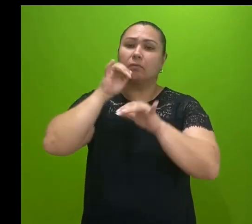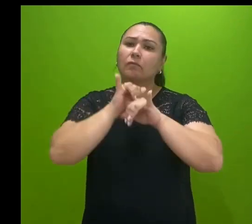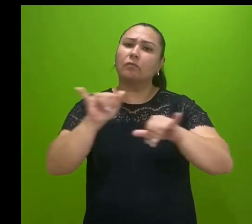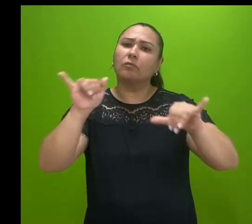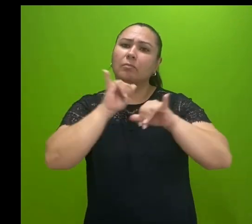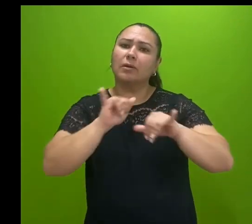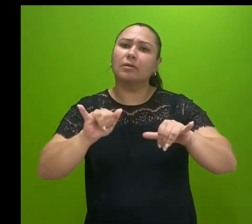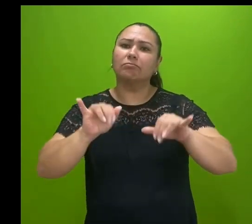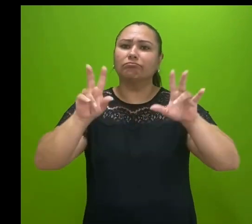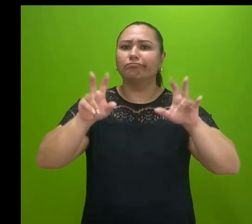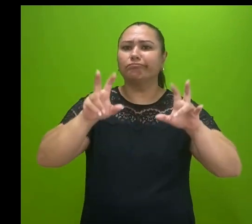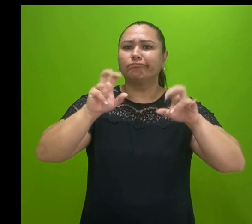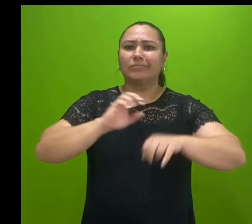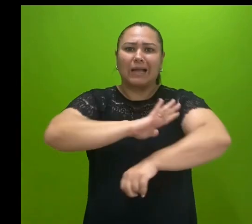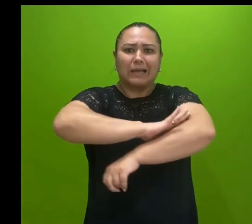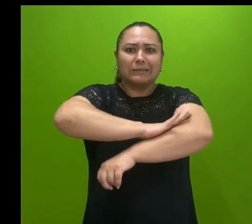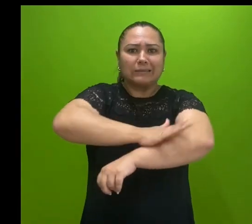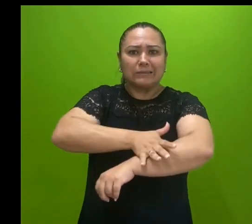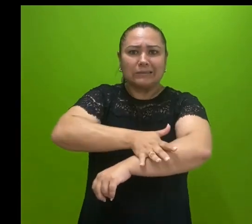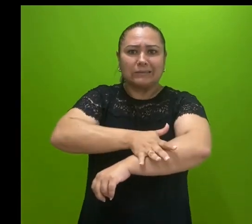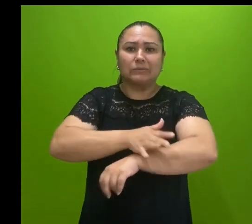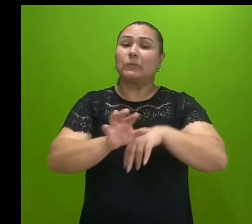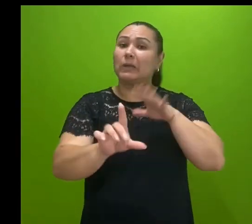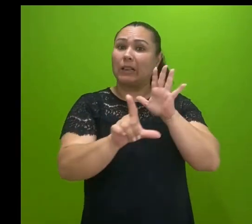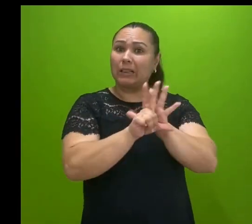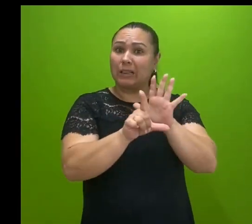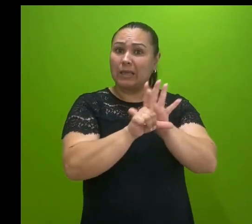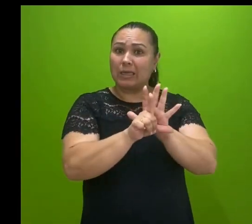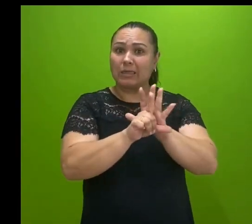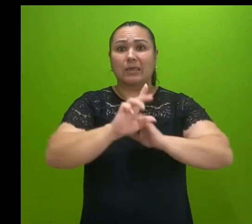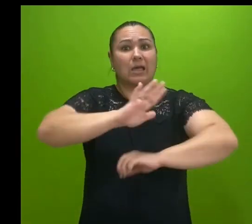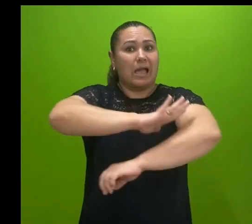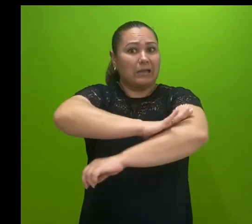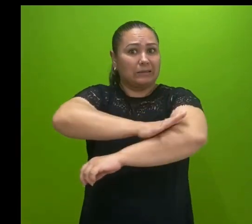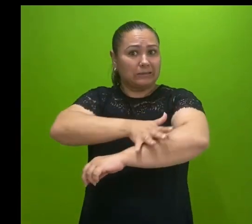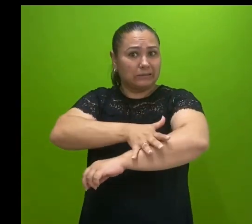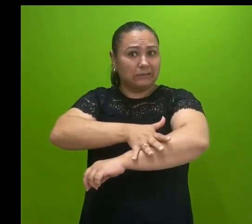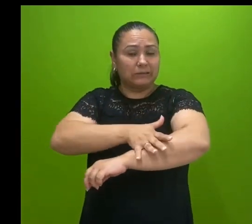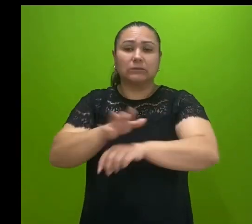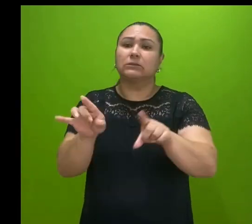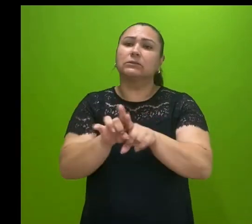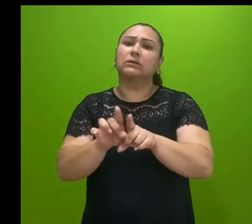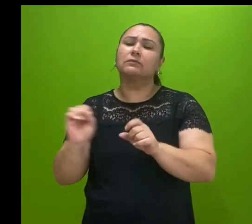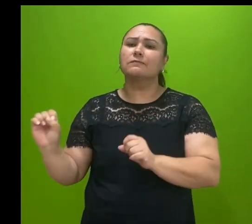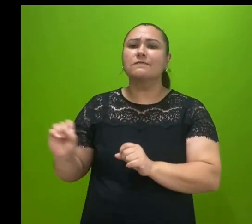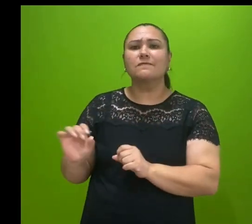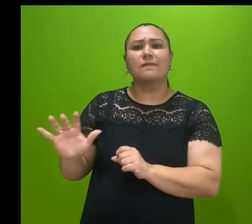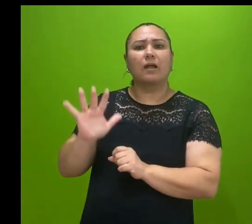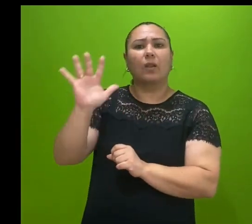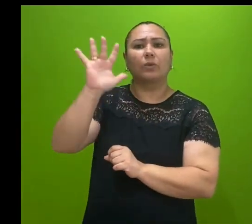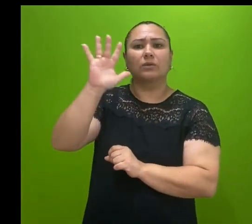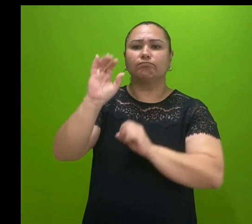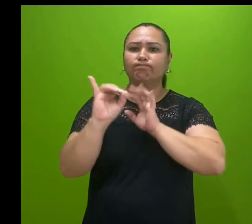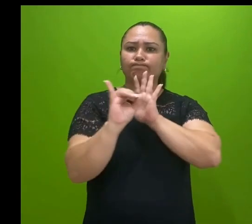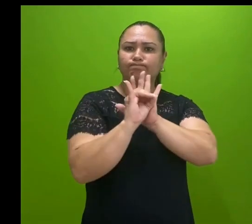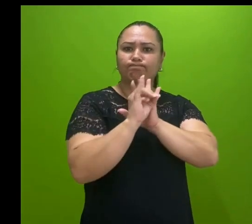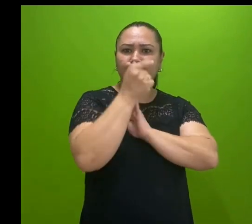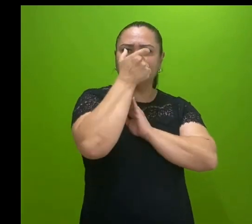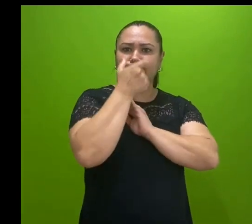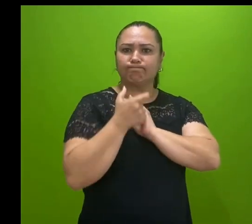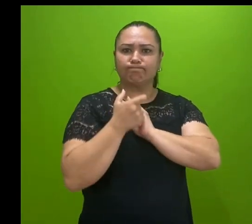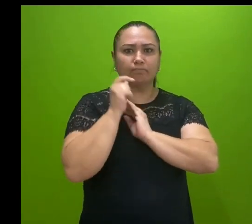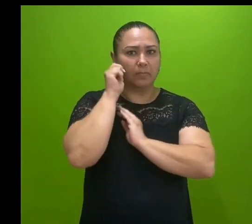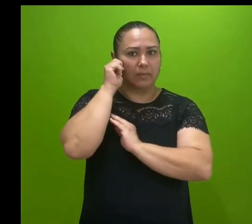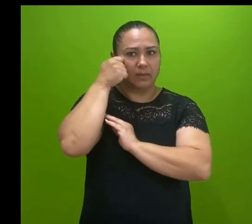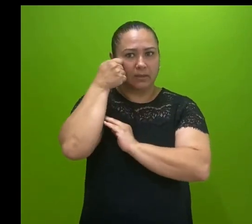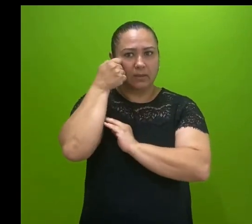sobre informações sobre o racismo, sobre a lei do racismo. Na